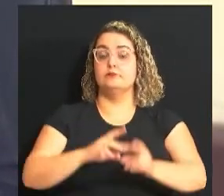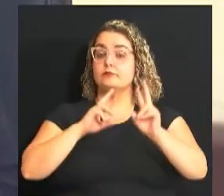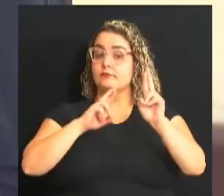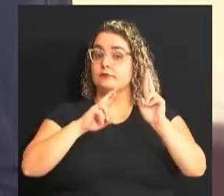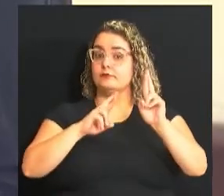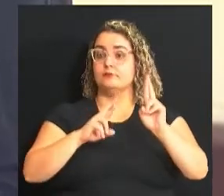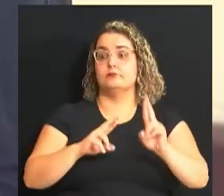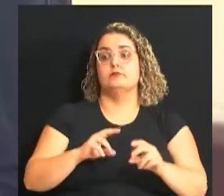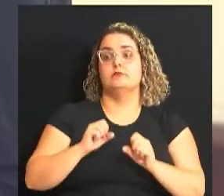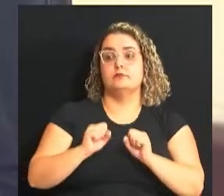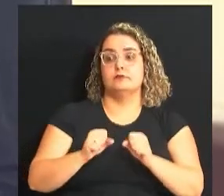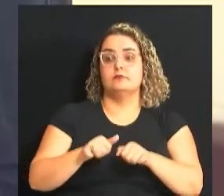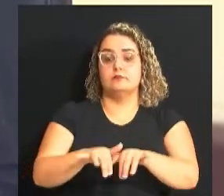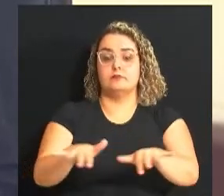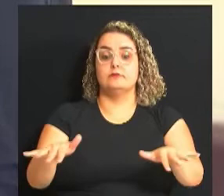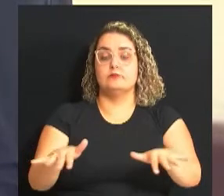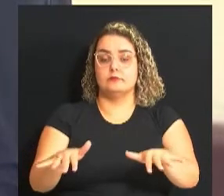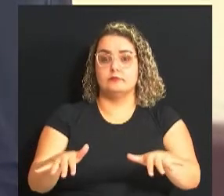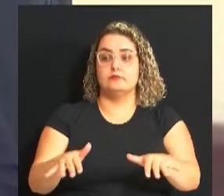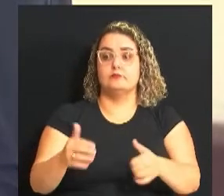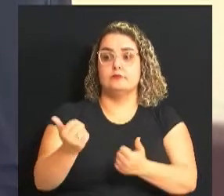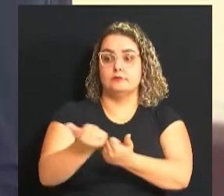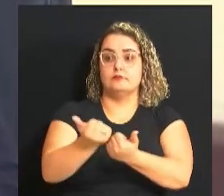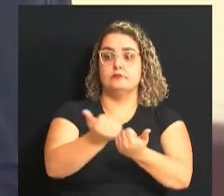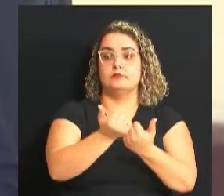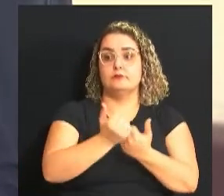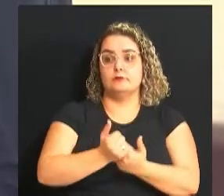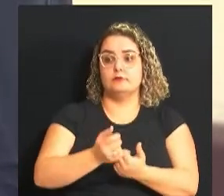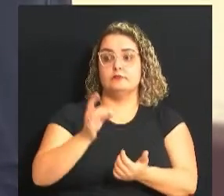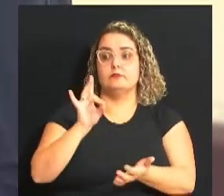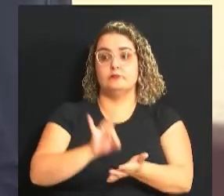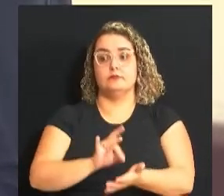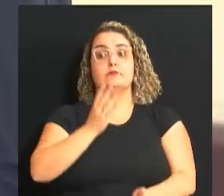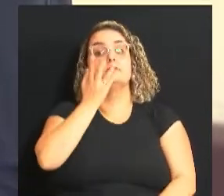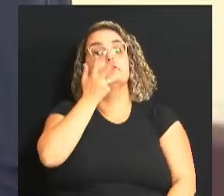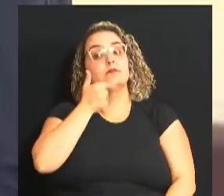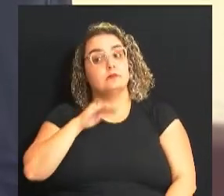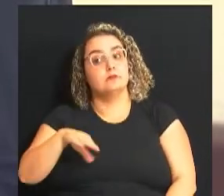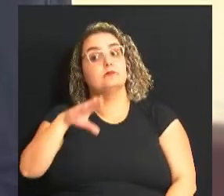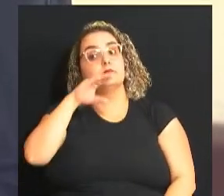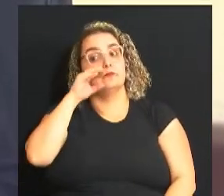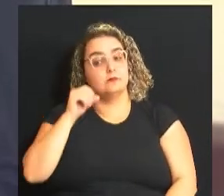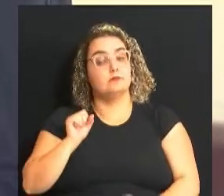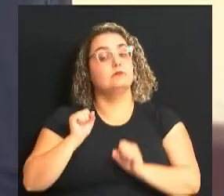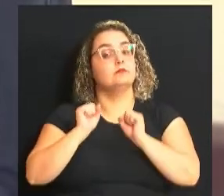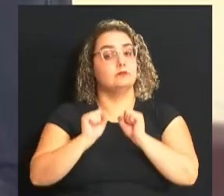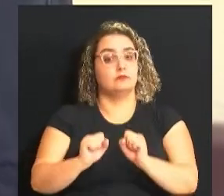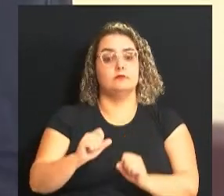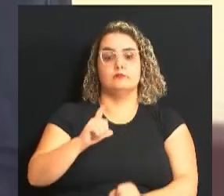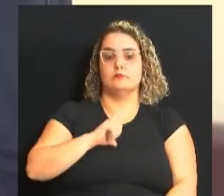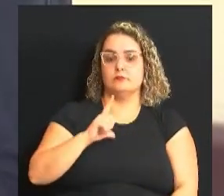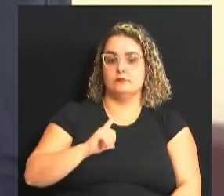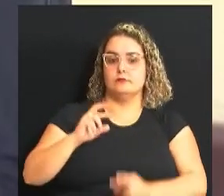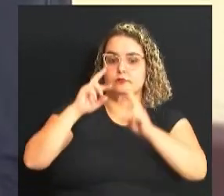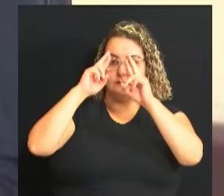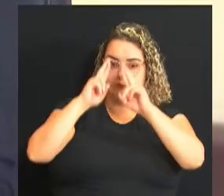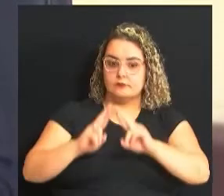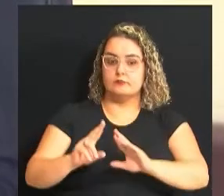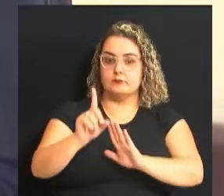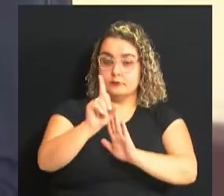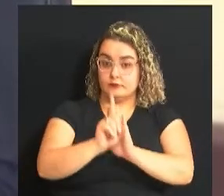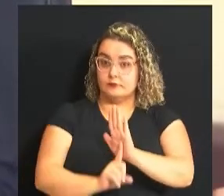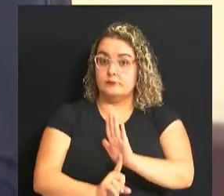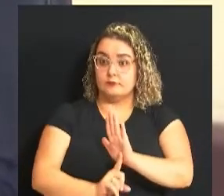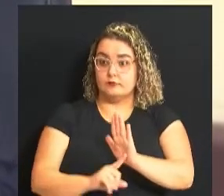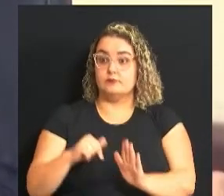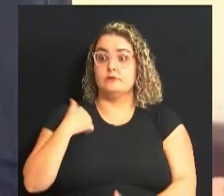gente possa ampliar esses cargos para que, de fato, as nossas crianças e adolescentes possam ter respeitado os seus direitos e que a